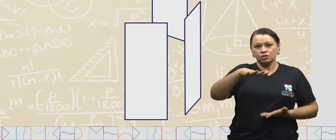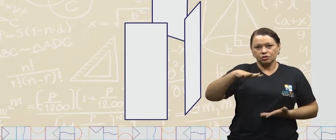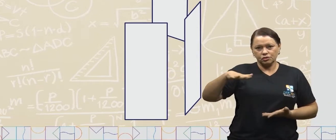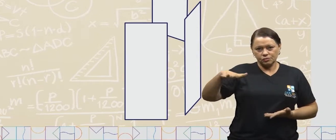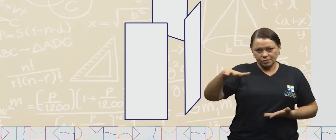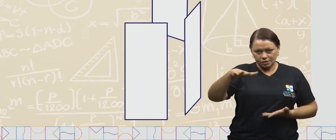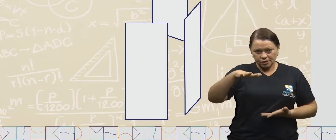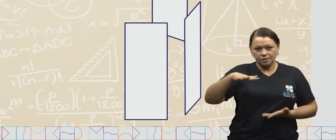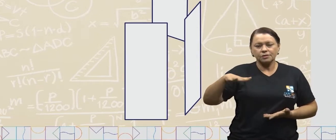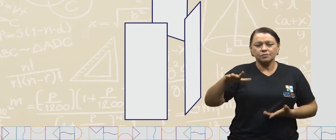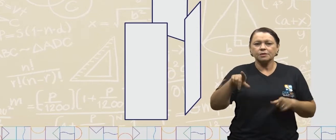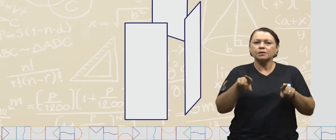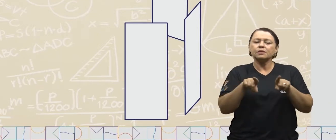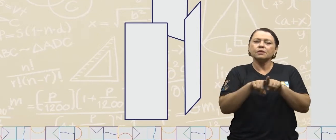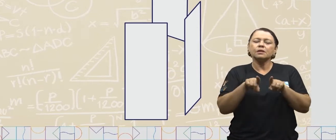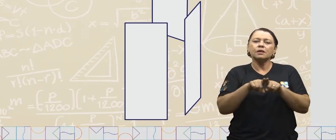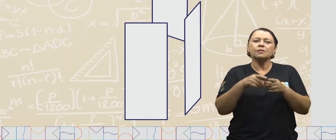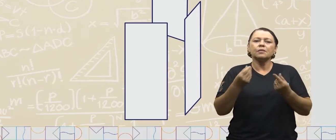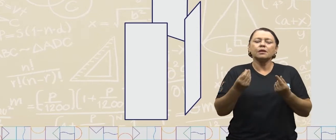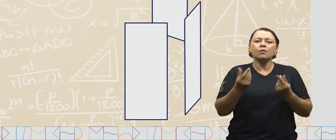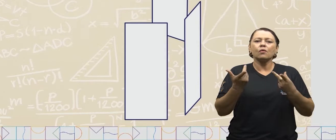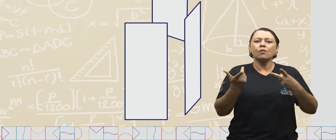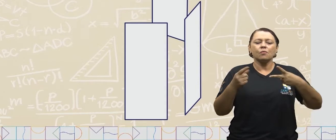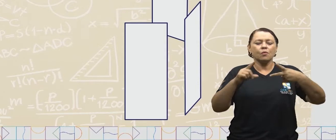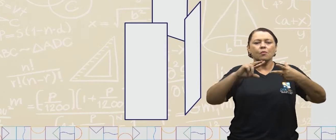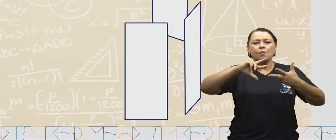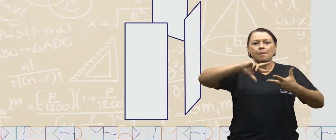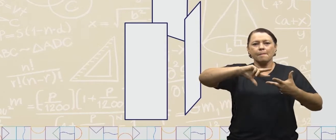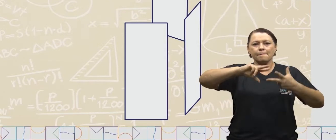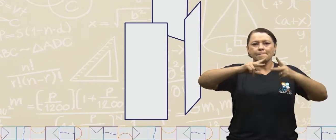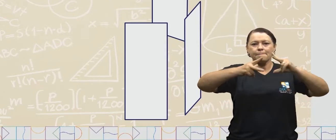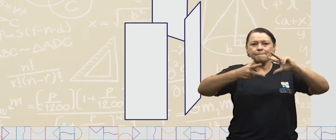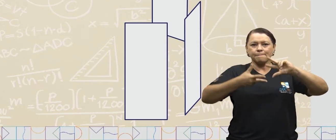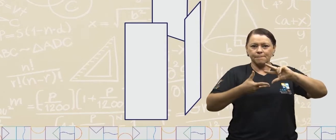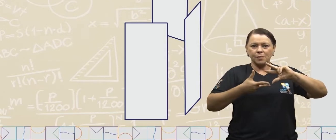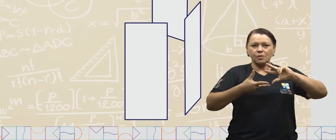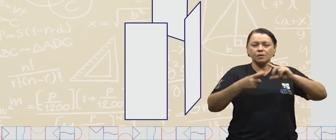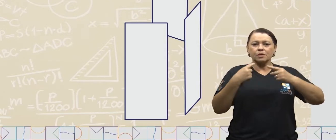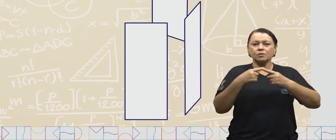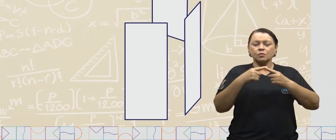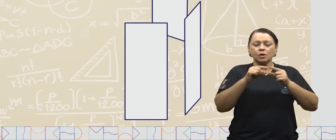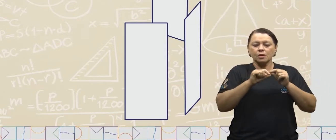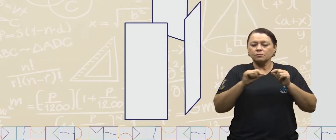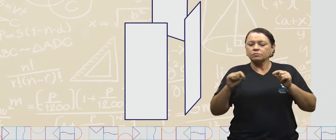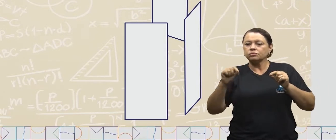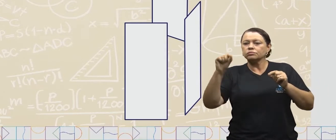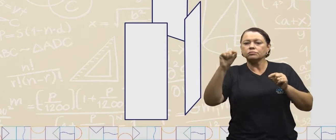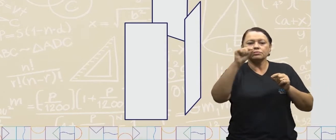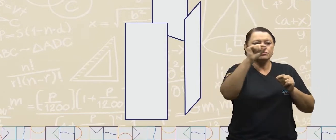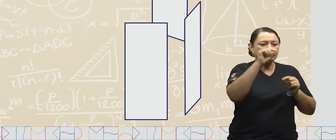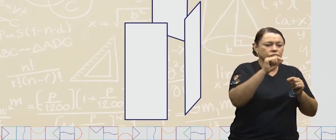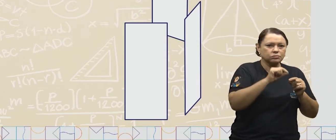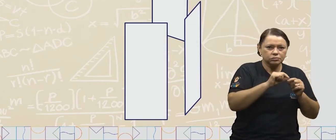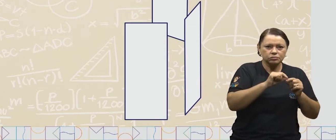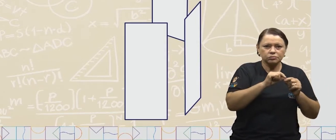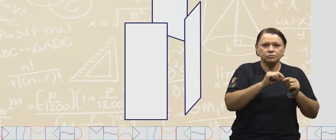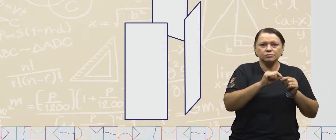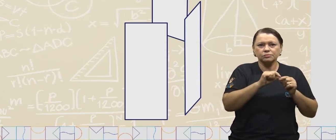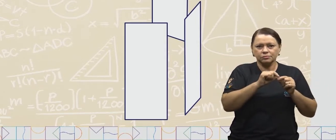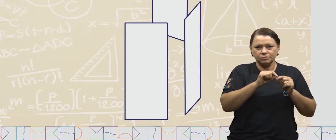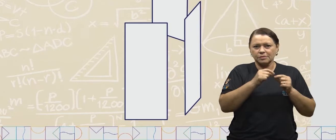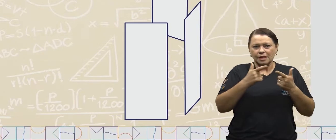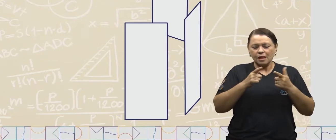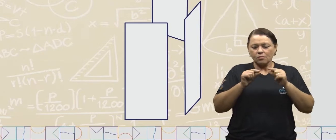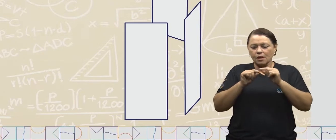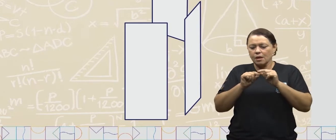planas, conhecidas também como polígonos, que são planos fechados por segmentos de